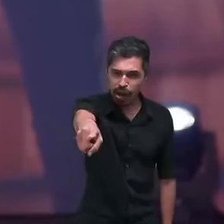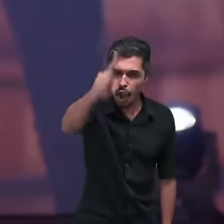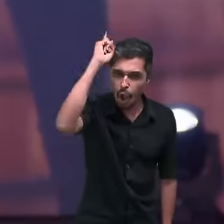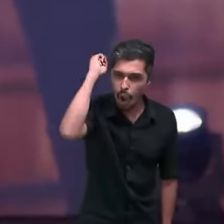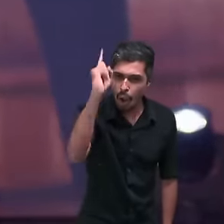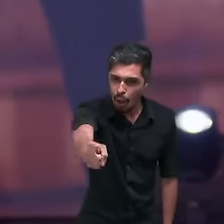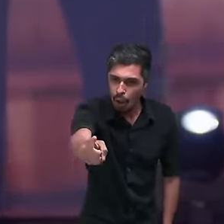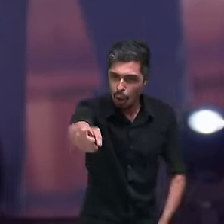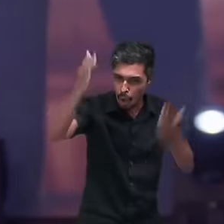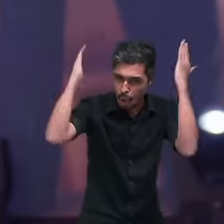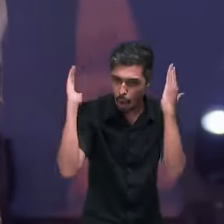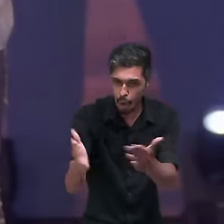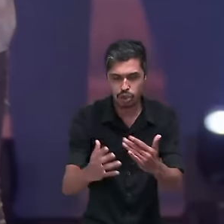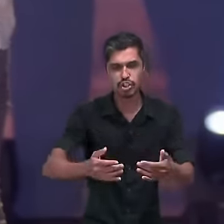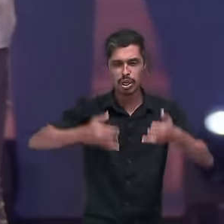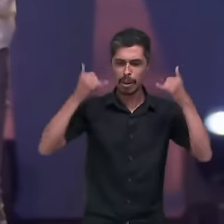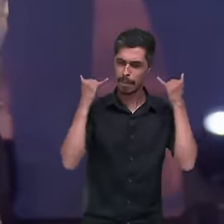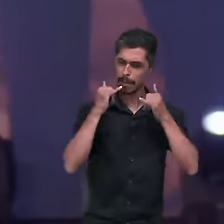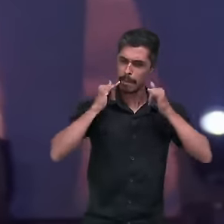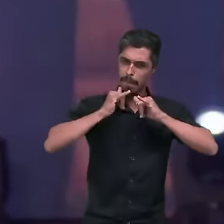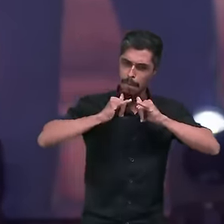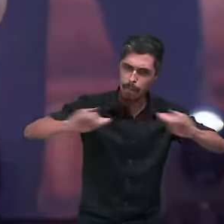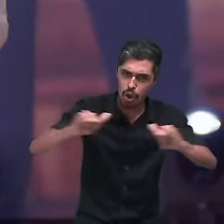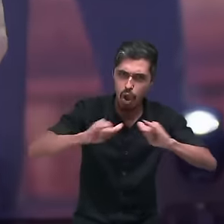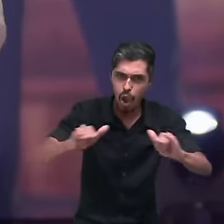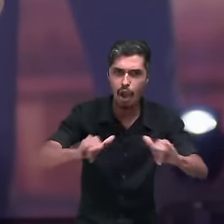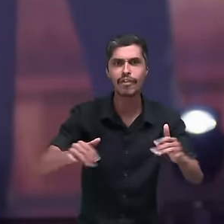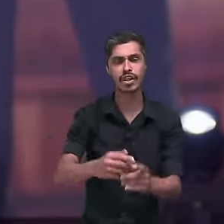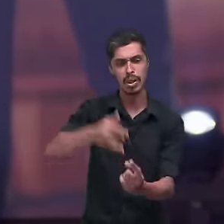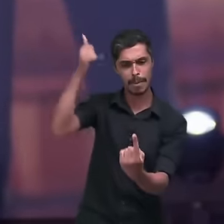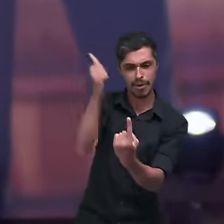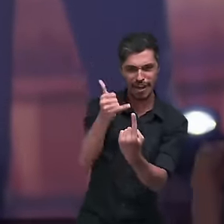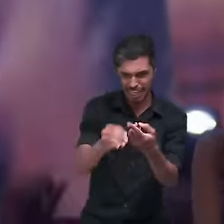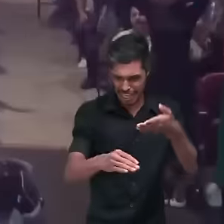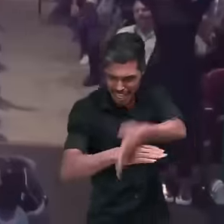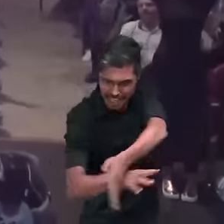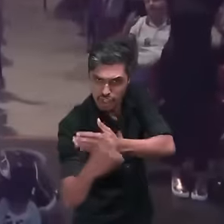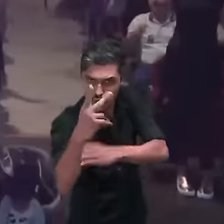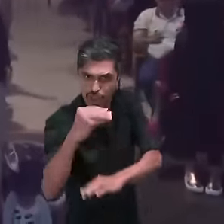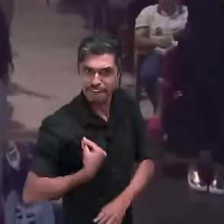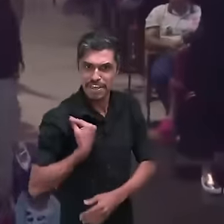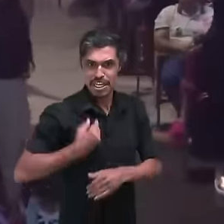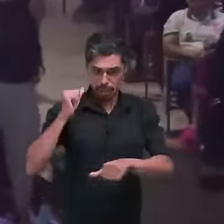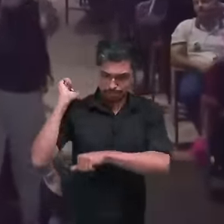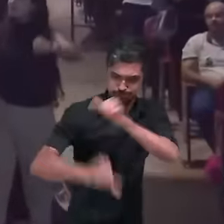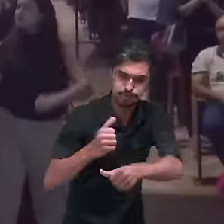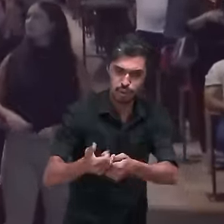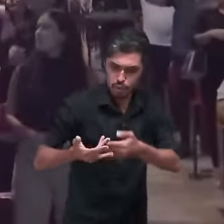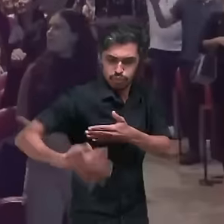Hoje entrou um profeta na sua vida. A sua vida vai mudar a partir de hoje.